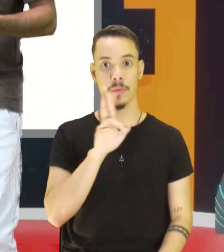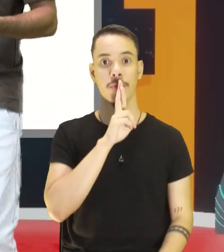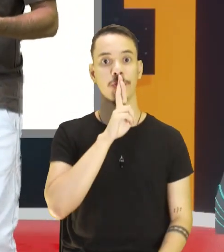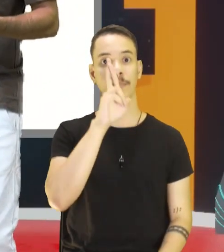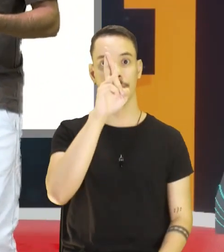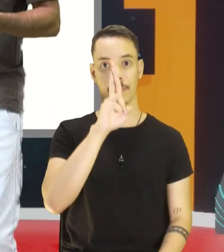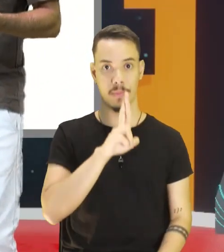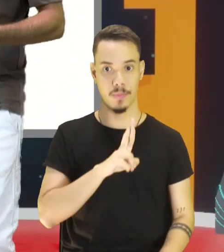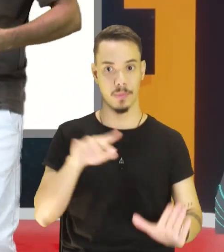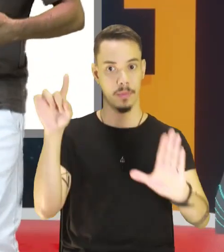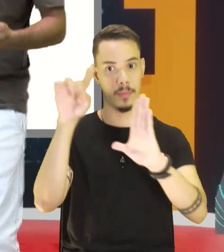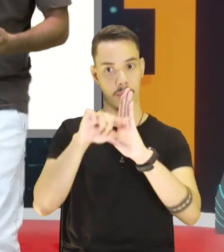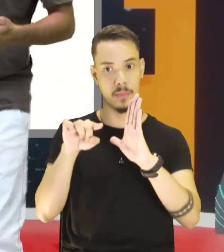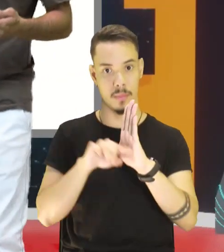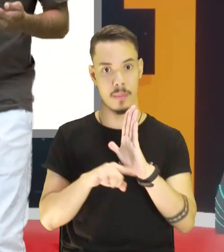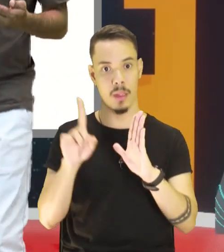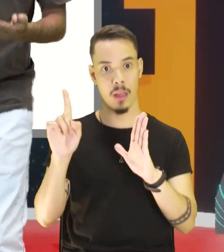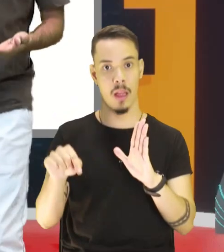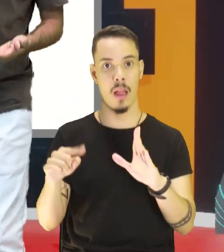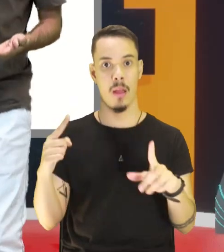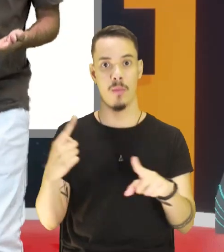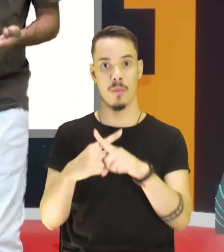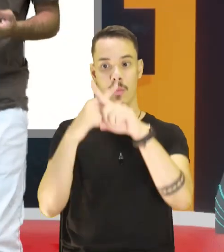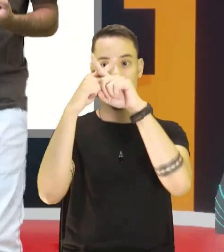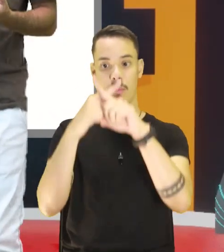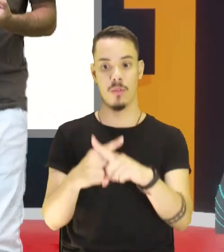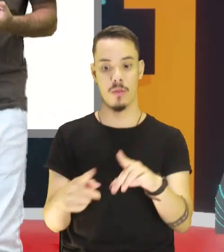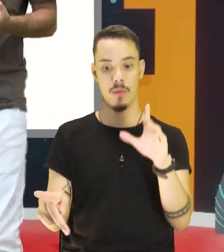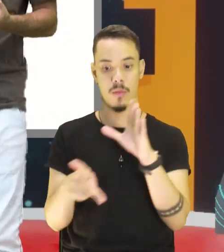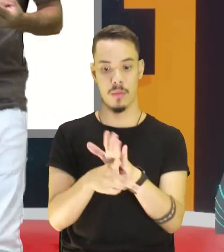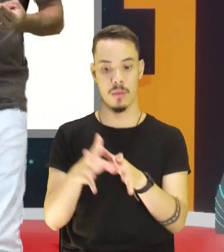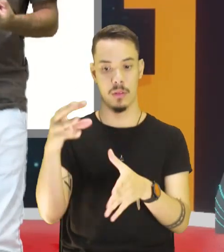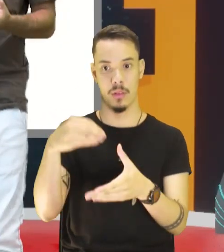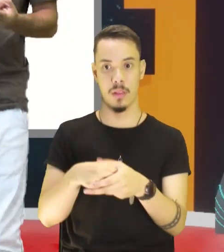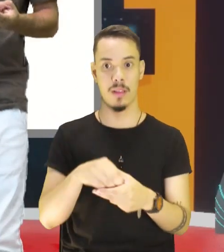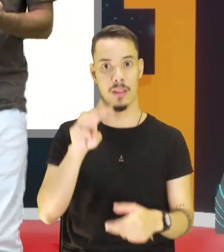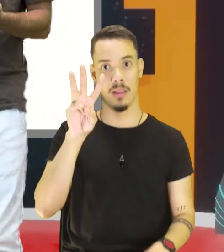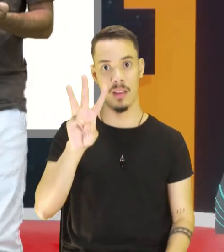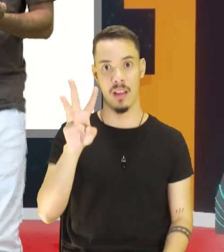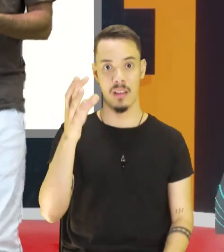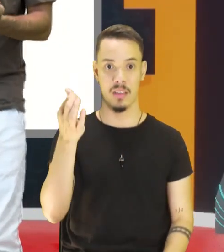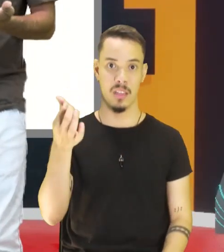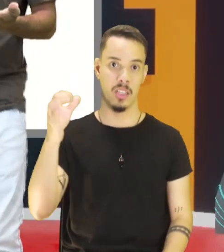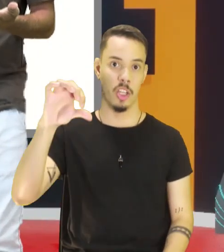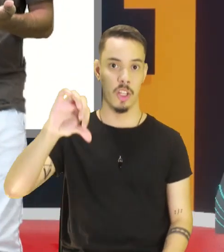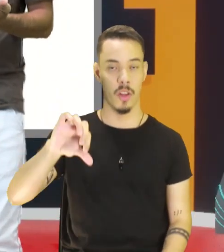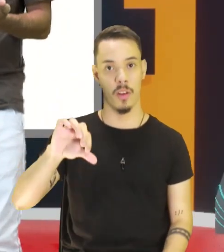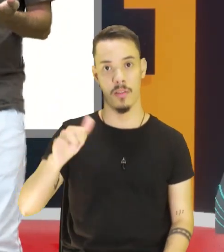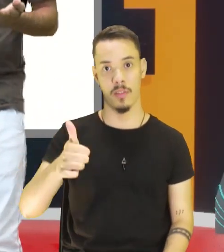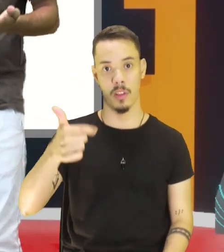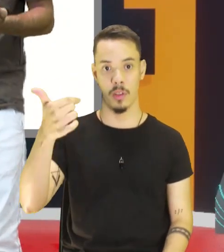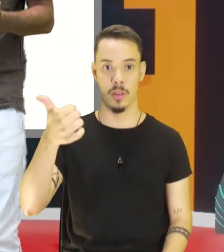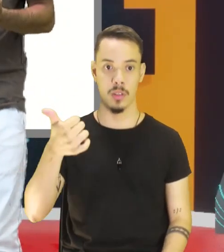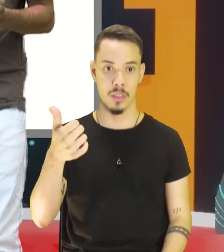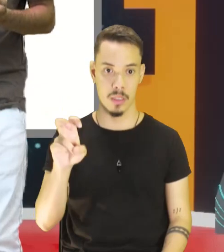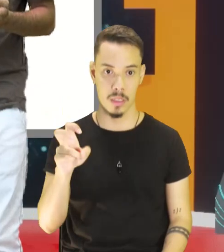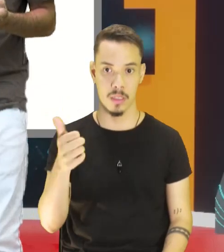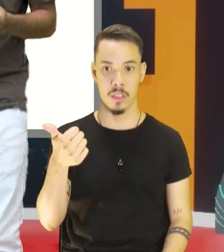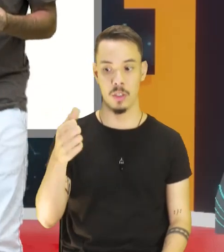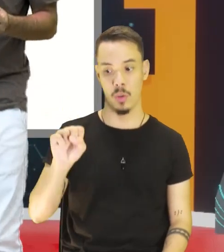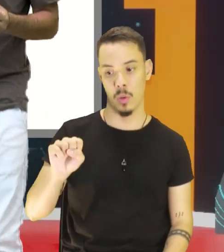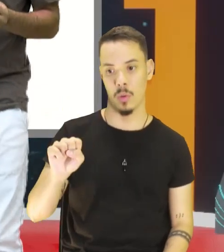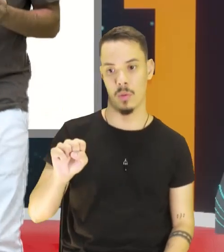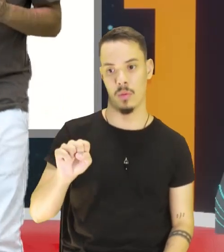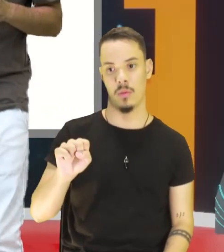vou encontrar são múltiplos de 3. 3, 6, 9, 12, 15, 18.